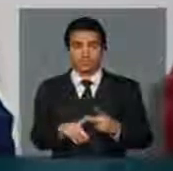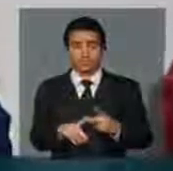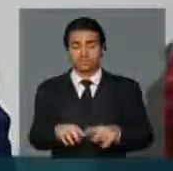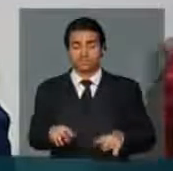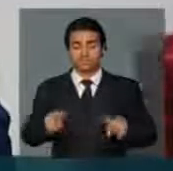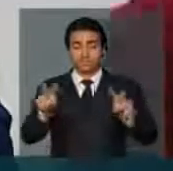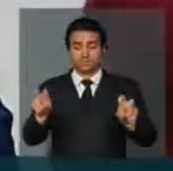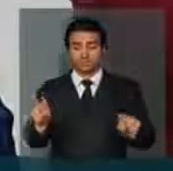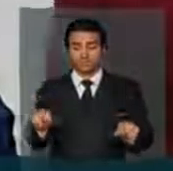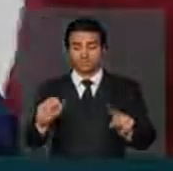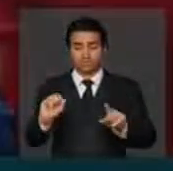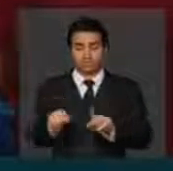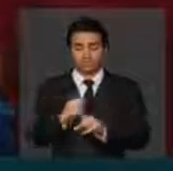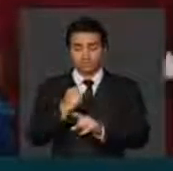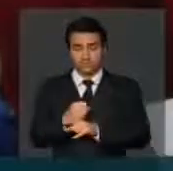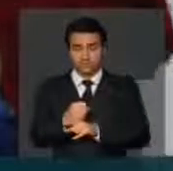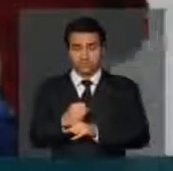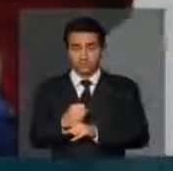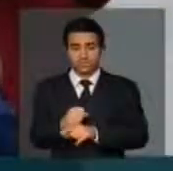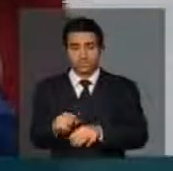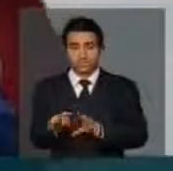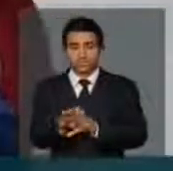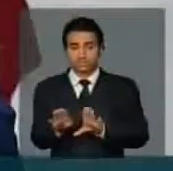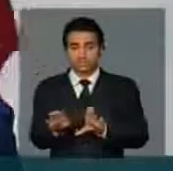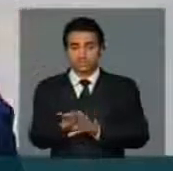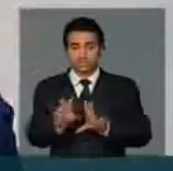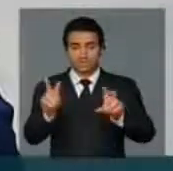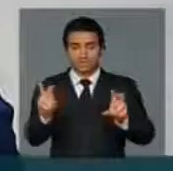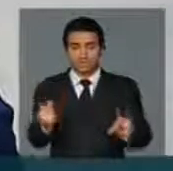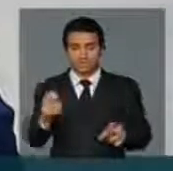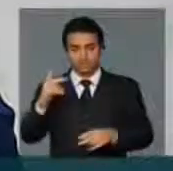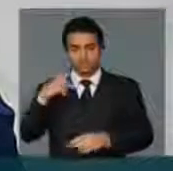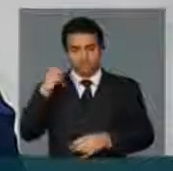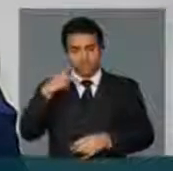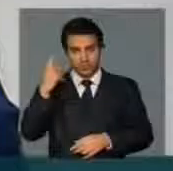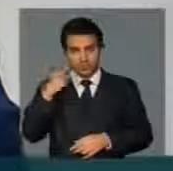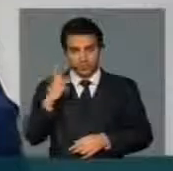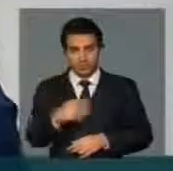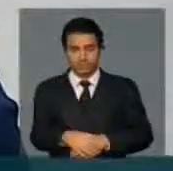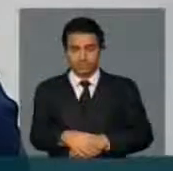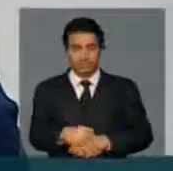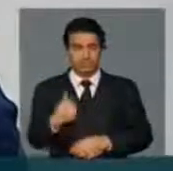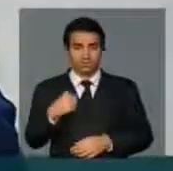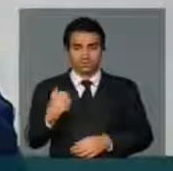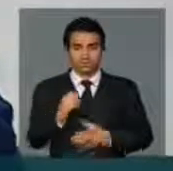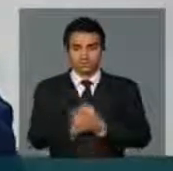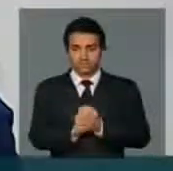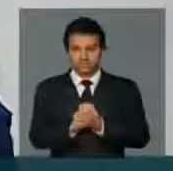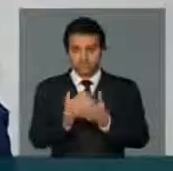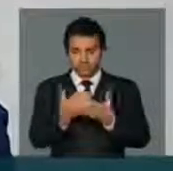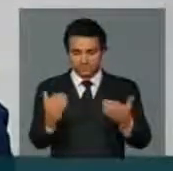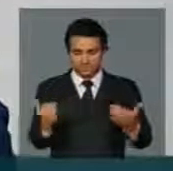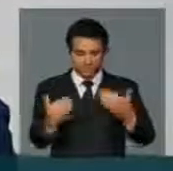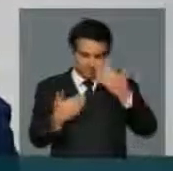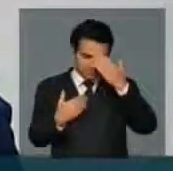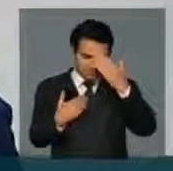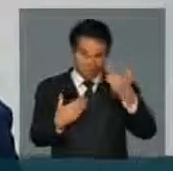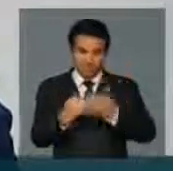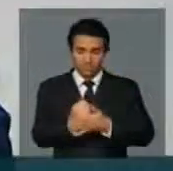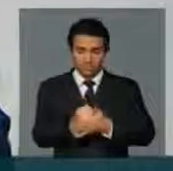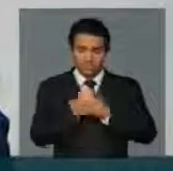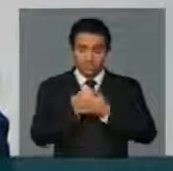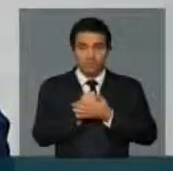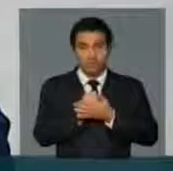assuntos sociais e também assuntos políticos. Eu quero cumprimentar e agradecer o apoio que recebemos